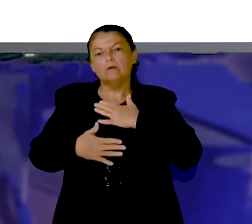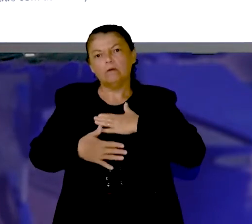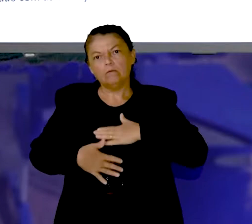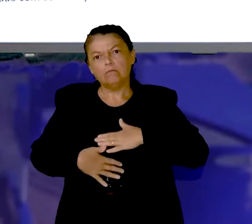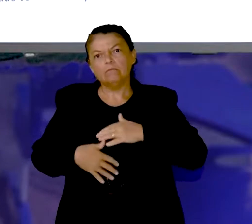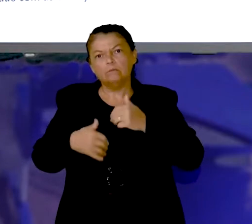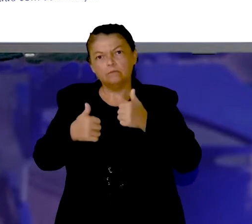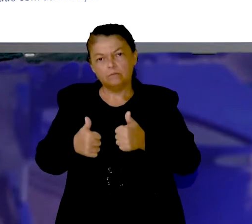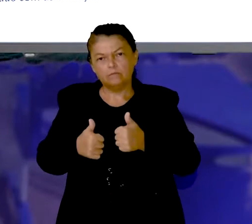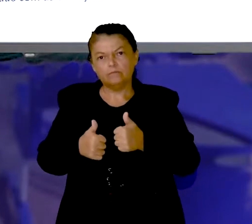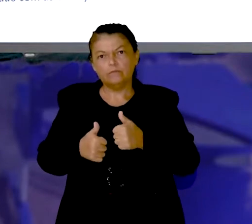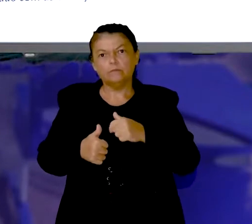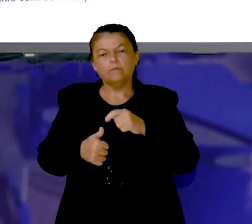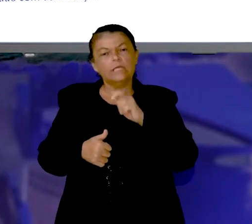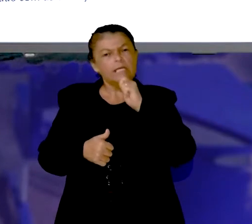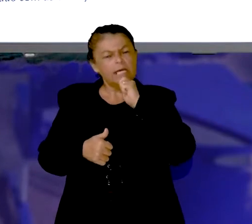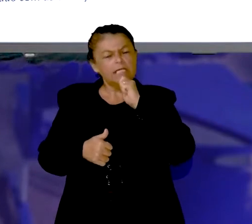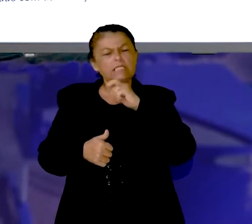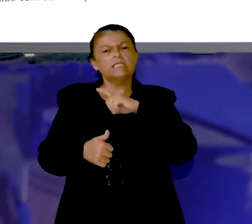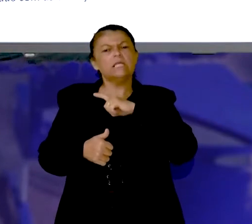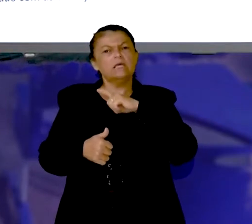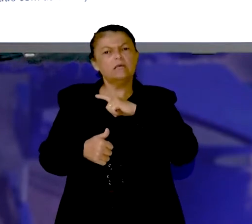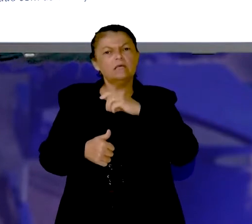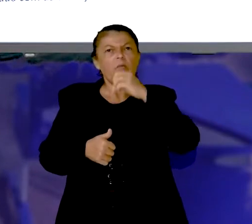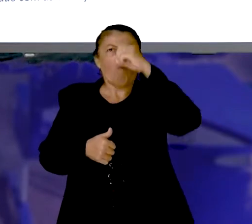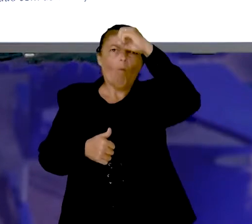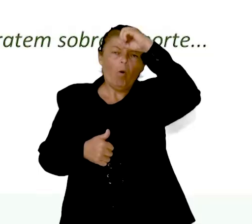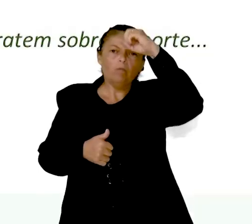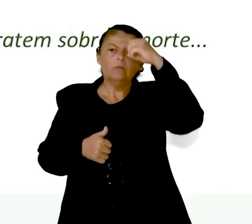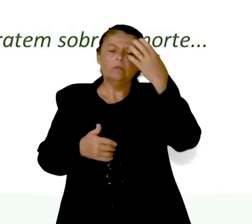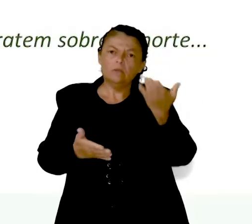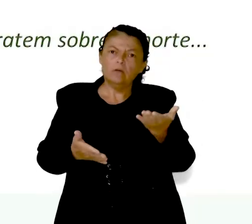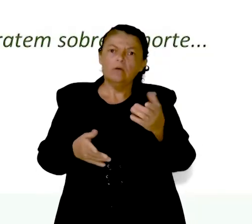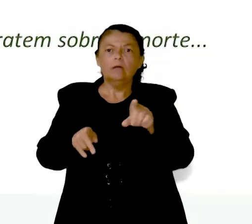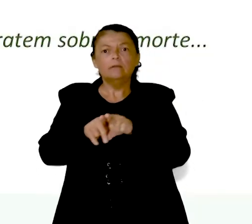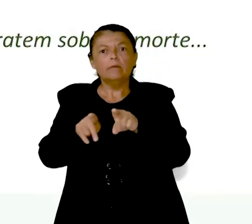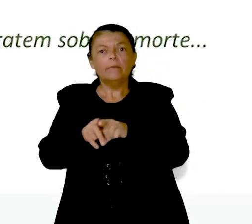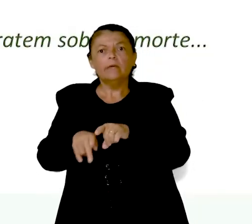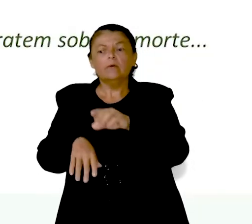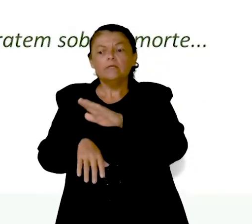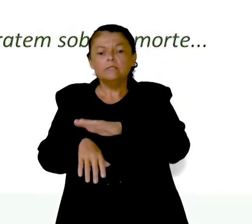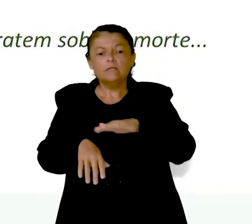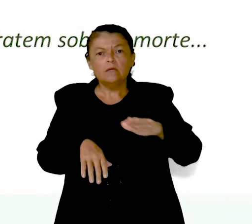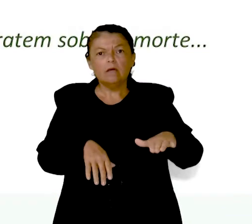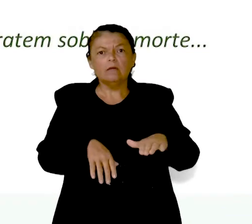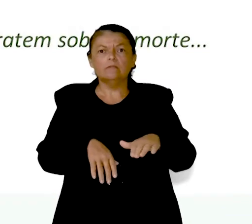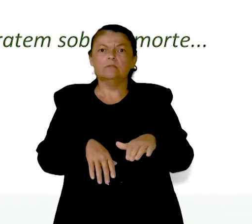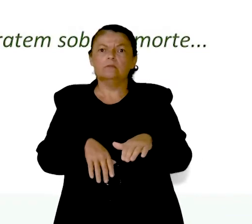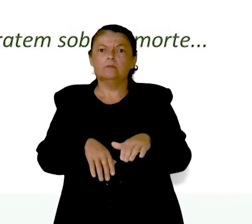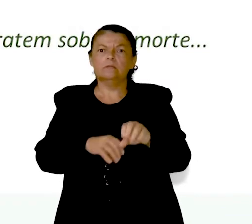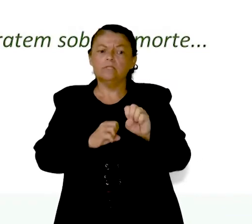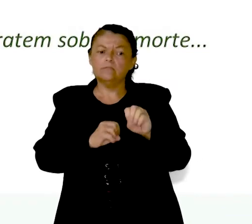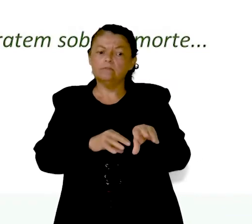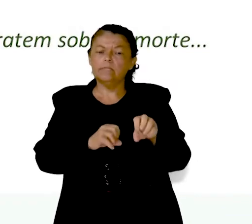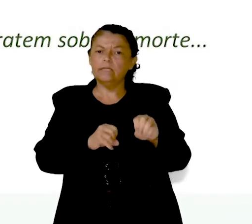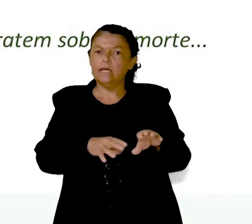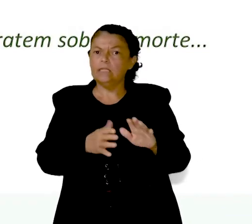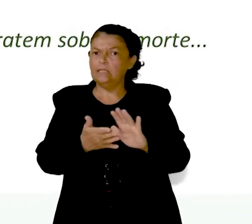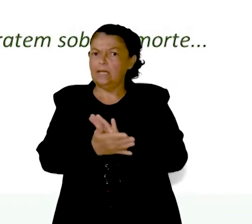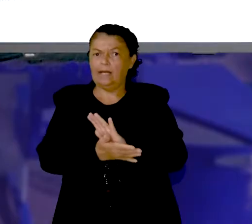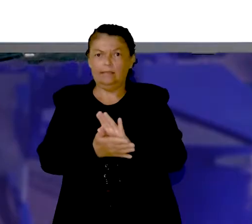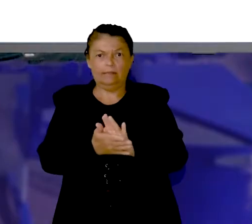bem forte. E, sobretudo, com as crianças, quase não se fala sobre o tema, a morte,